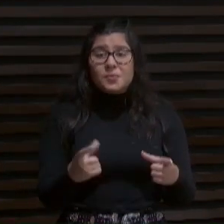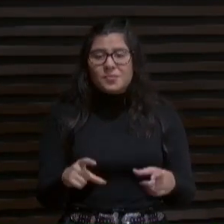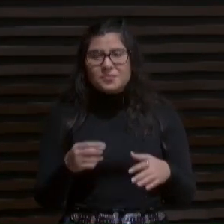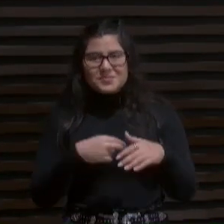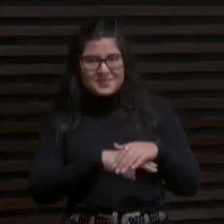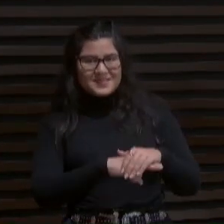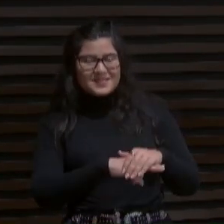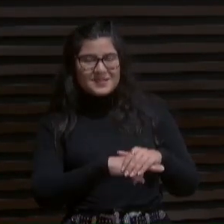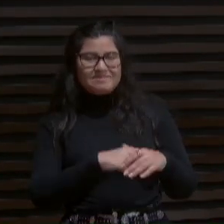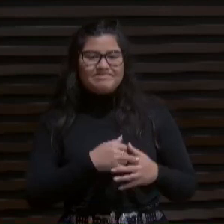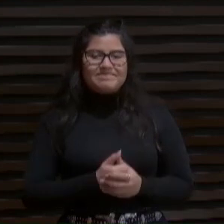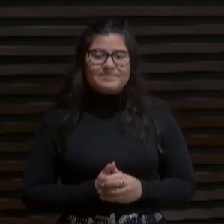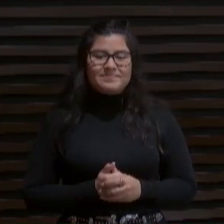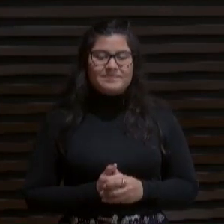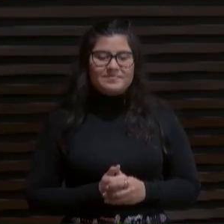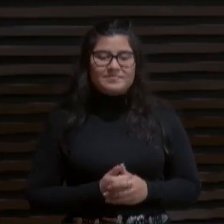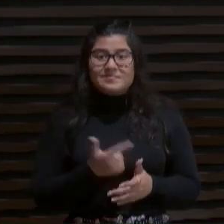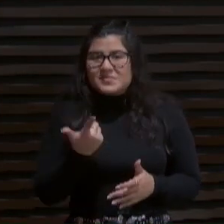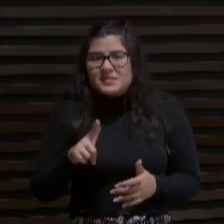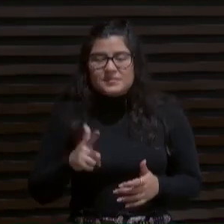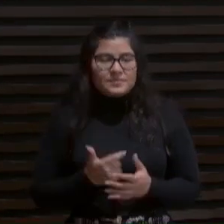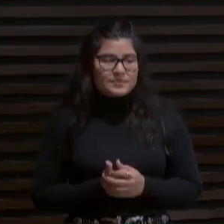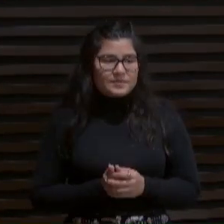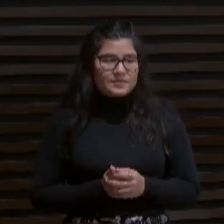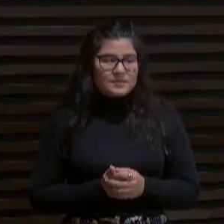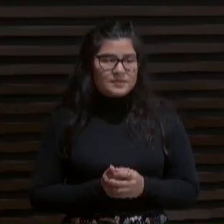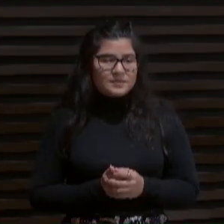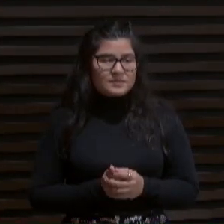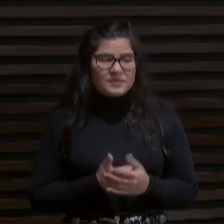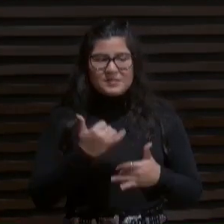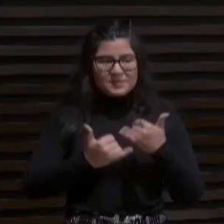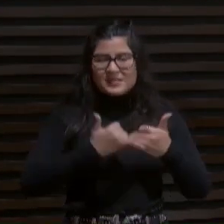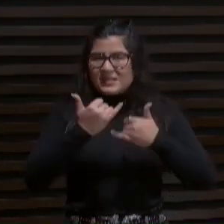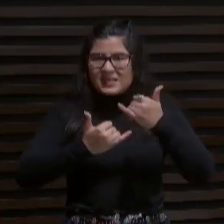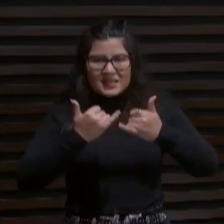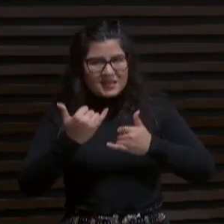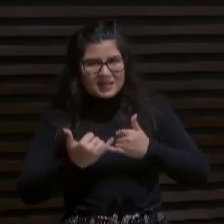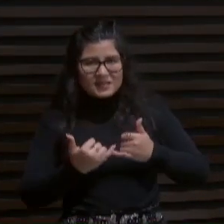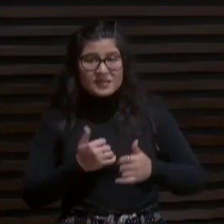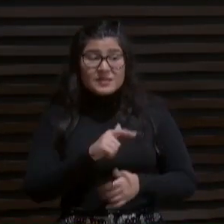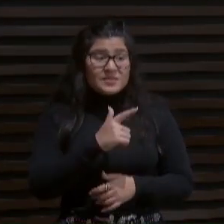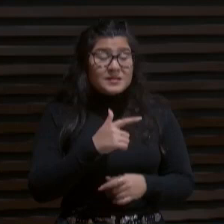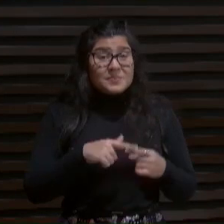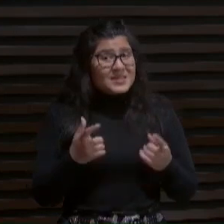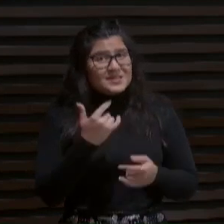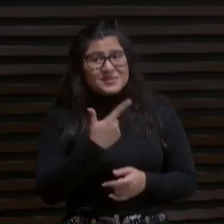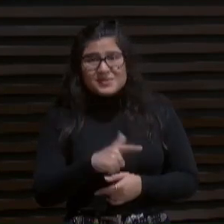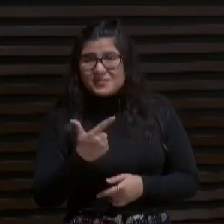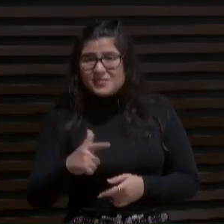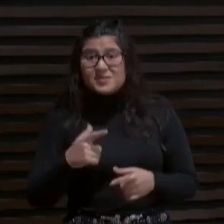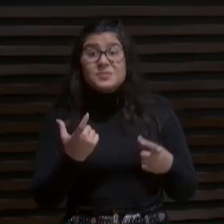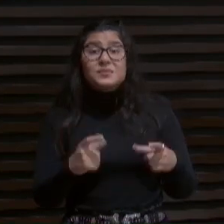prefeitura doar, porque não tem nem onde cair morto. Era a situação de Abraão aqui. Ele não tinha onde sepultar a sua esposa. Então,